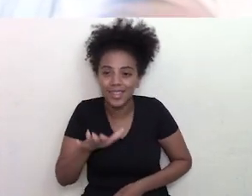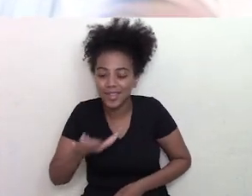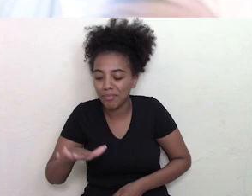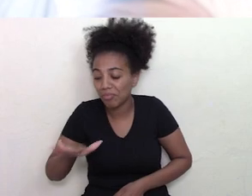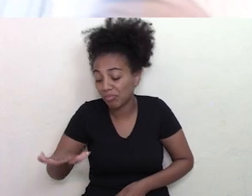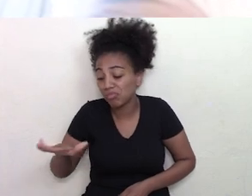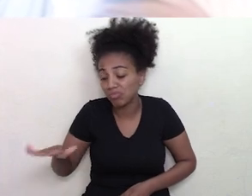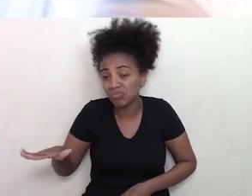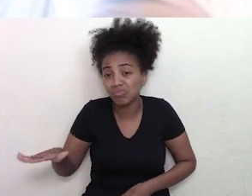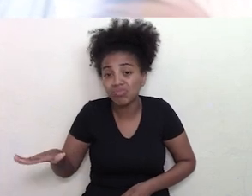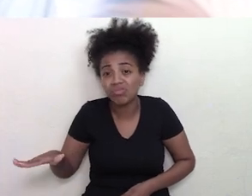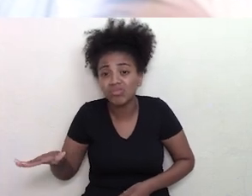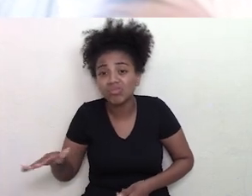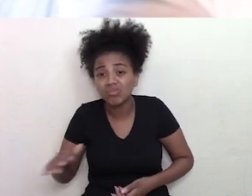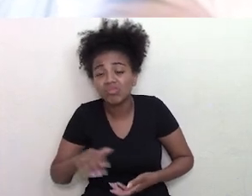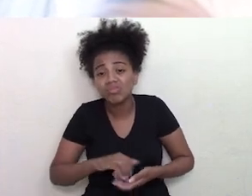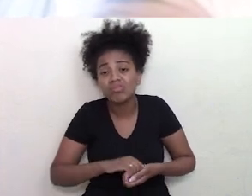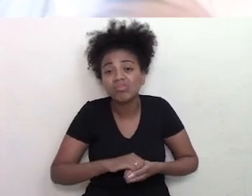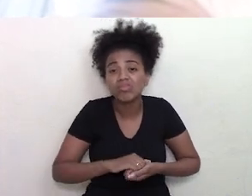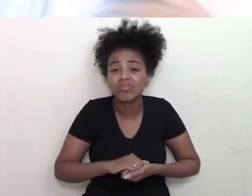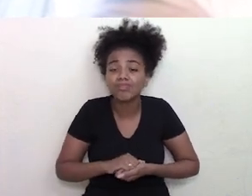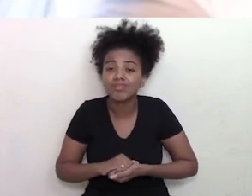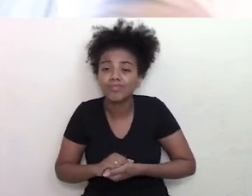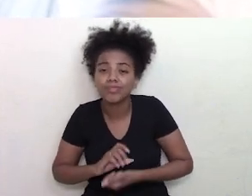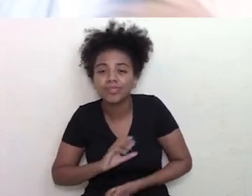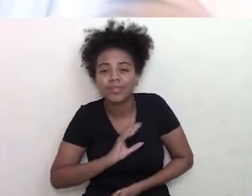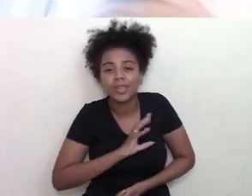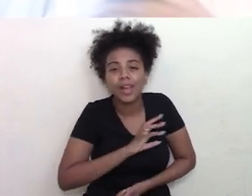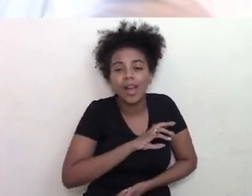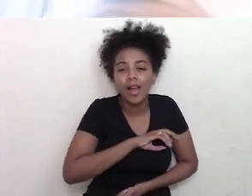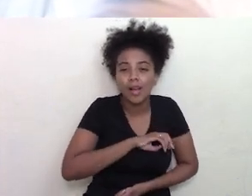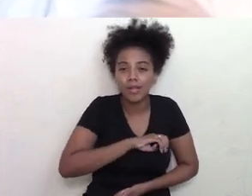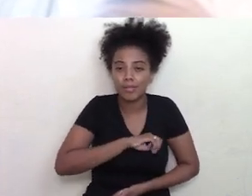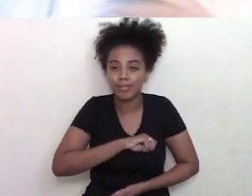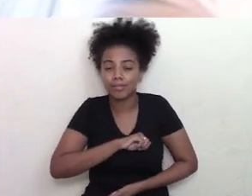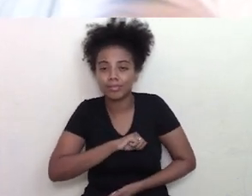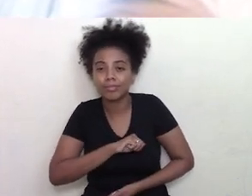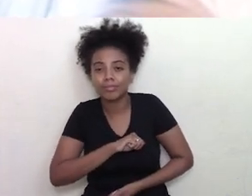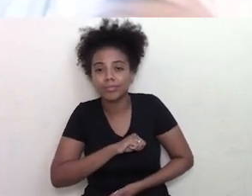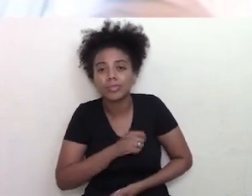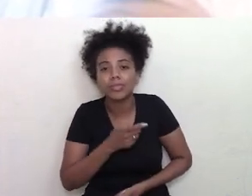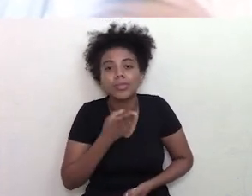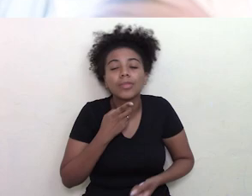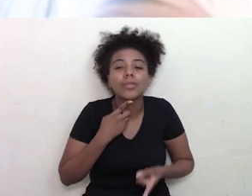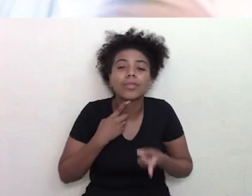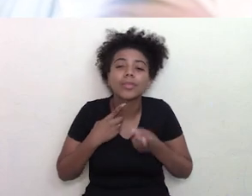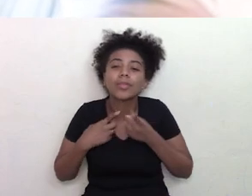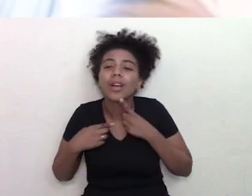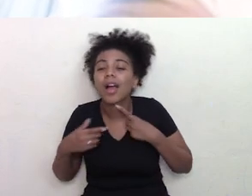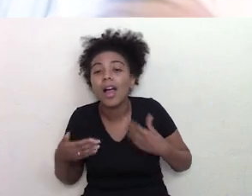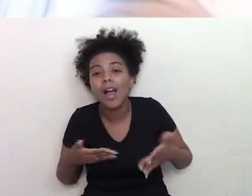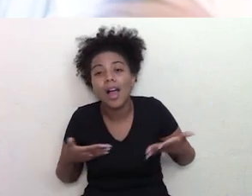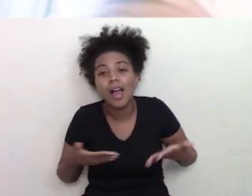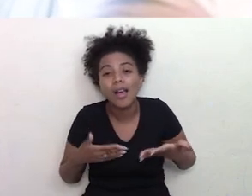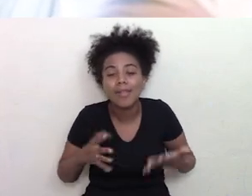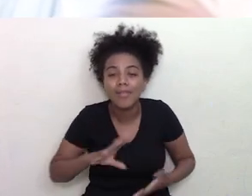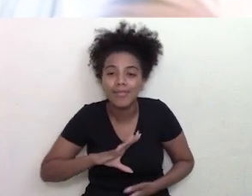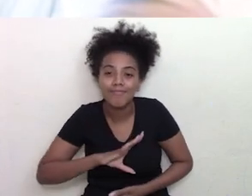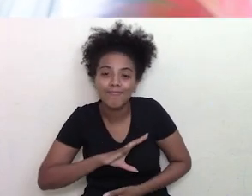criança, me ama. Era desejo, agora é paixão.